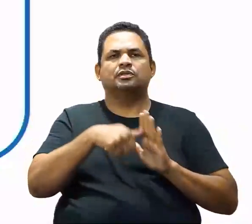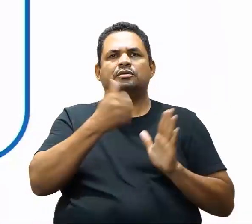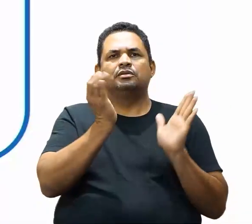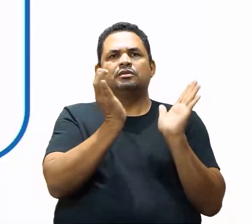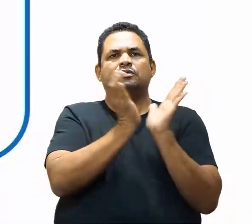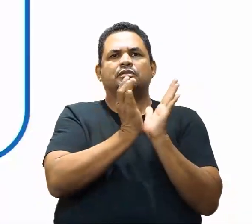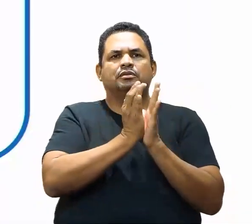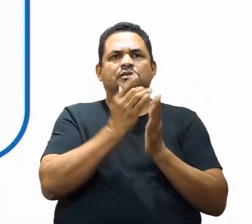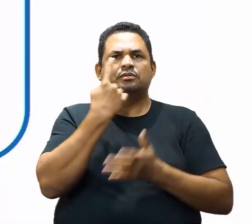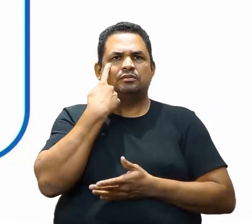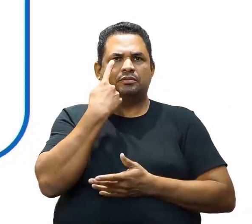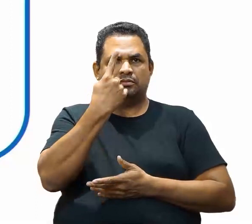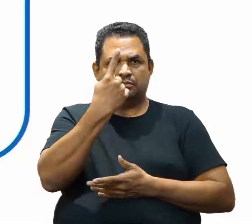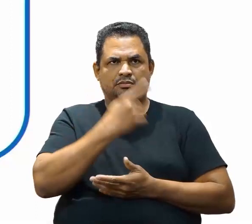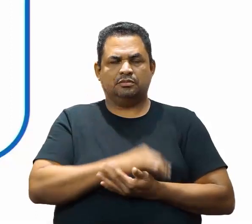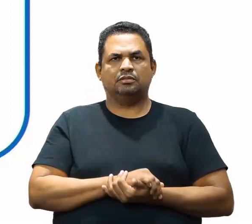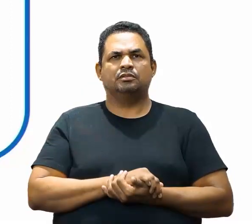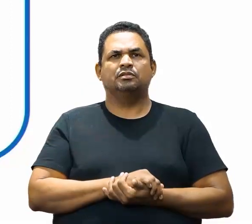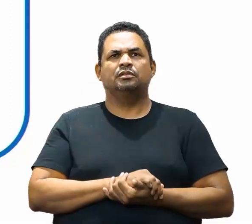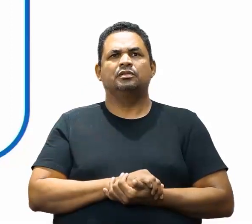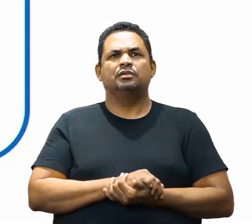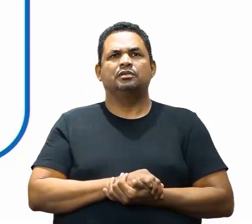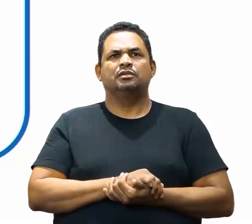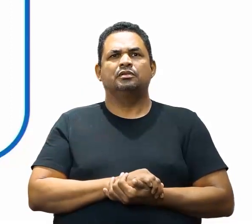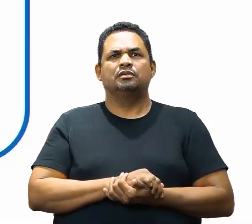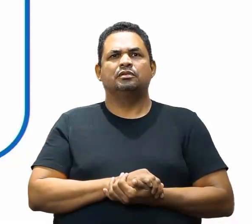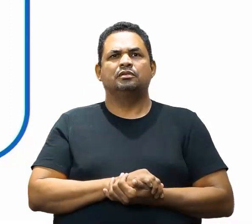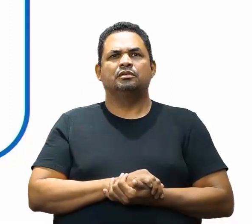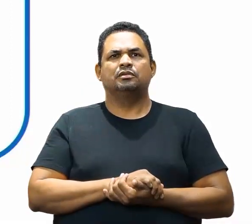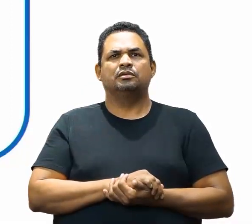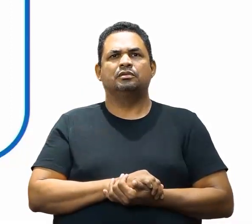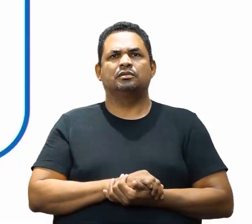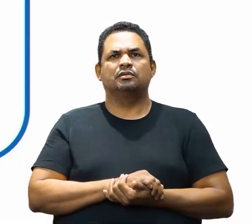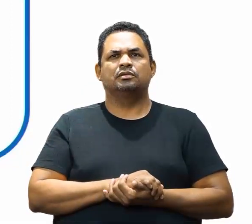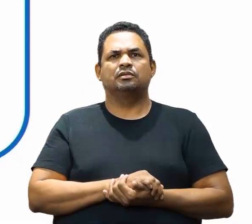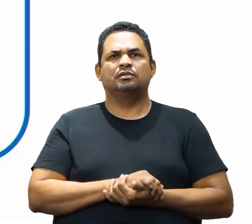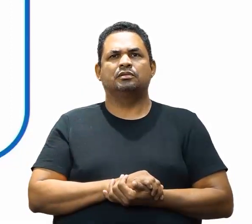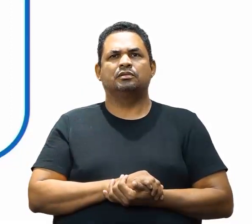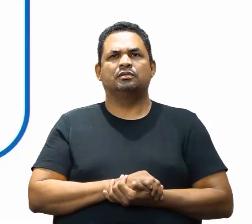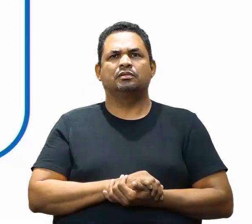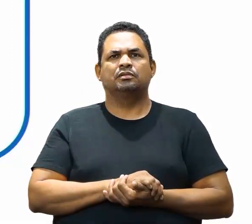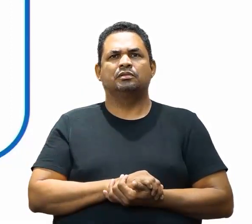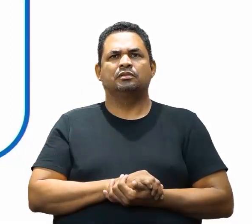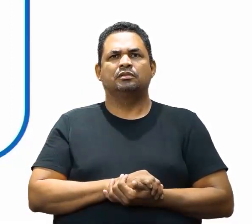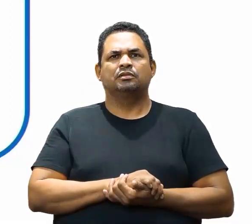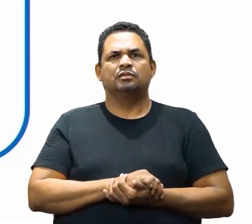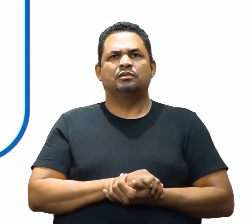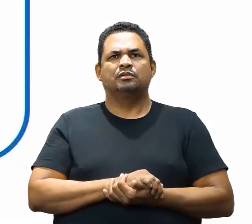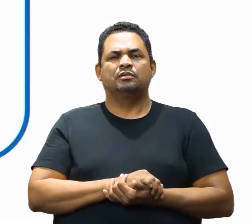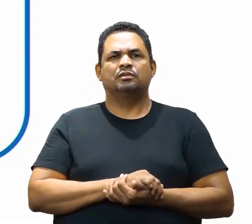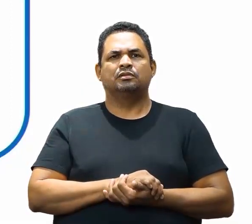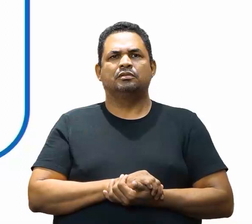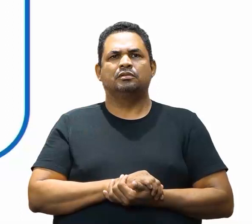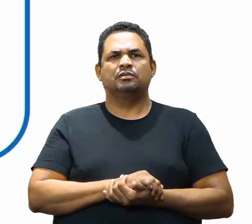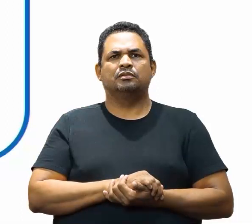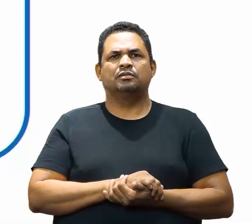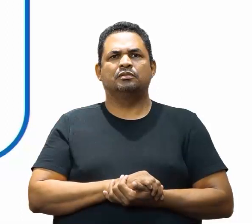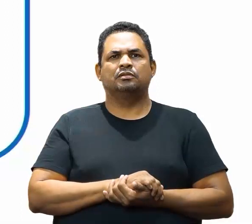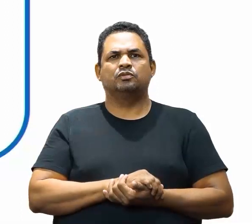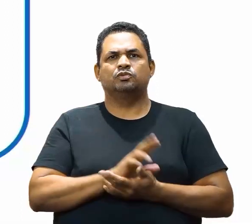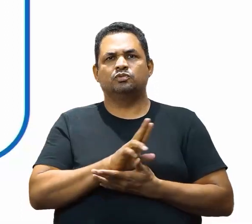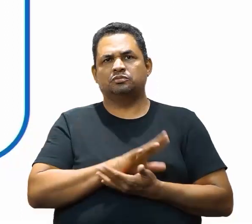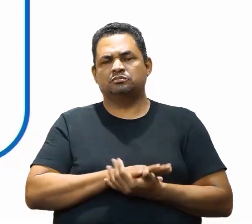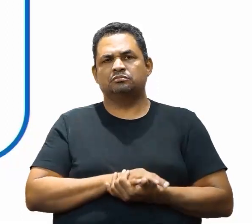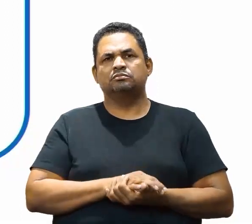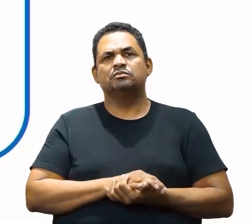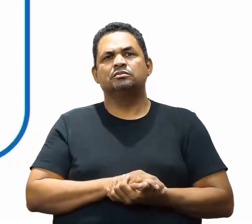aí. Na unidade 1 é o mundo hispanohablante. Vamos ver. Los nombres, na primeira